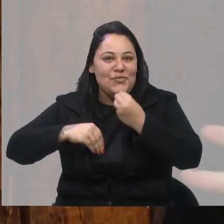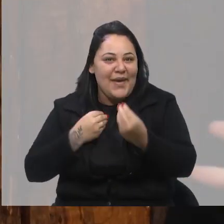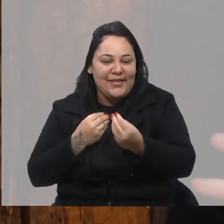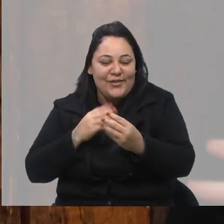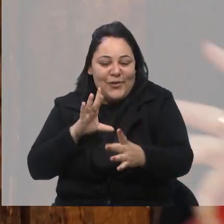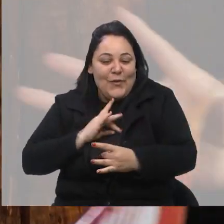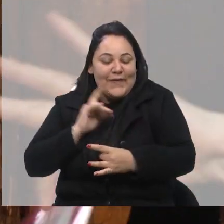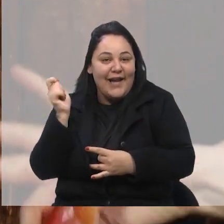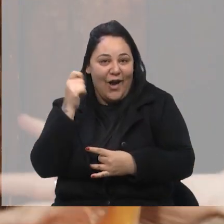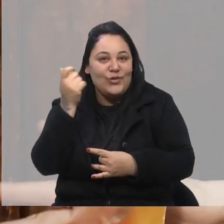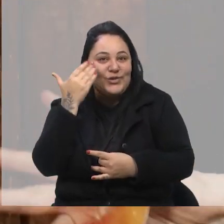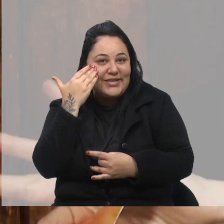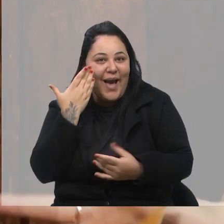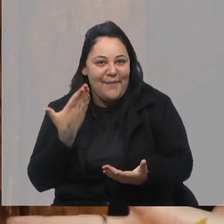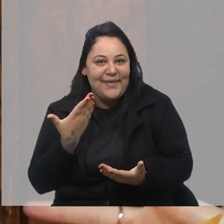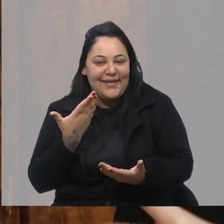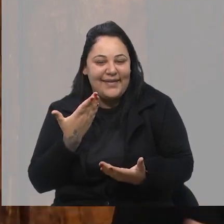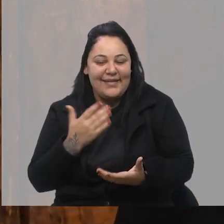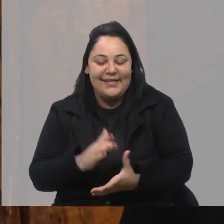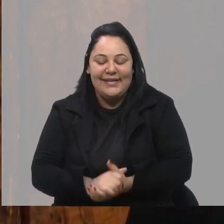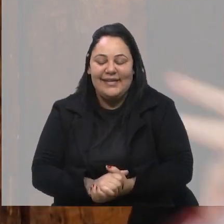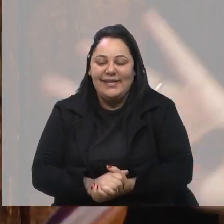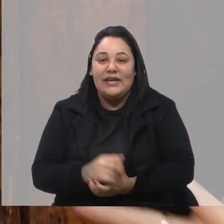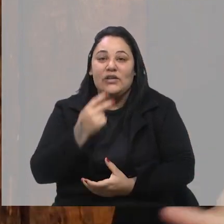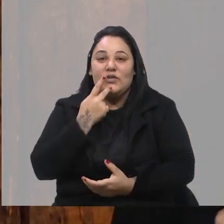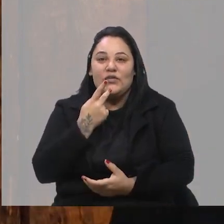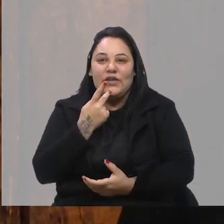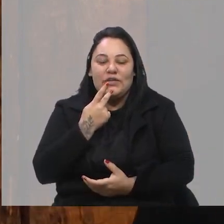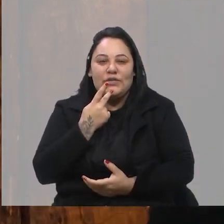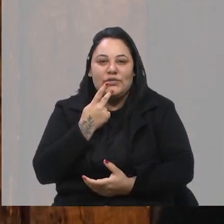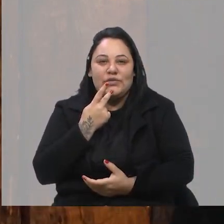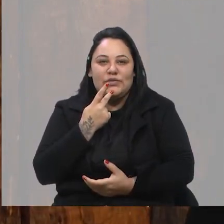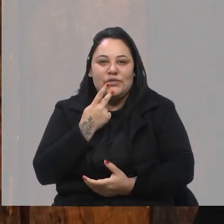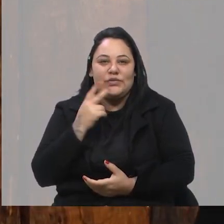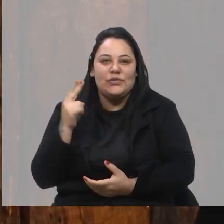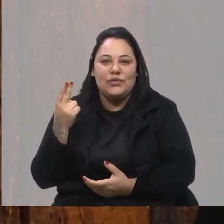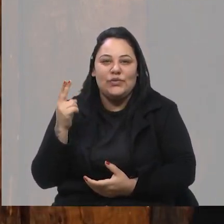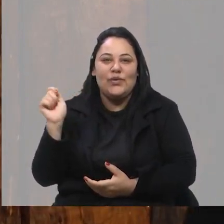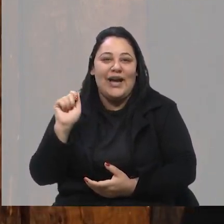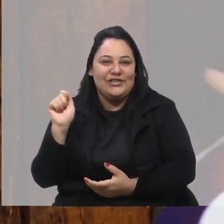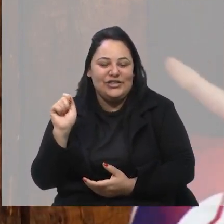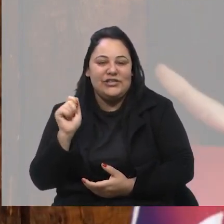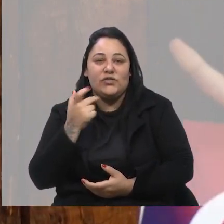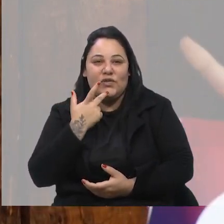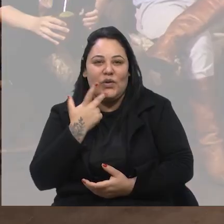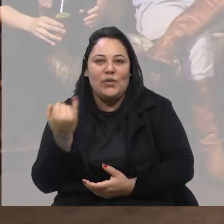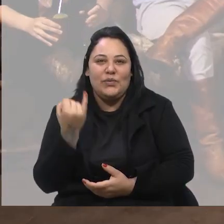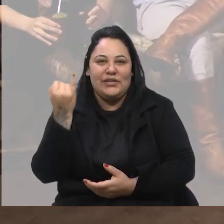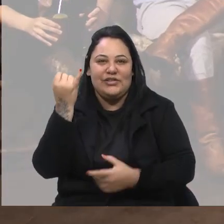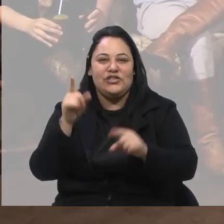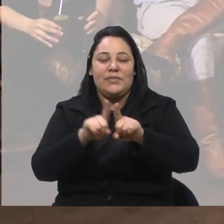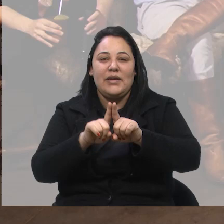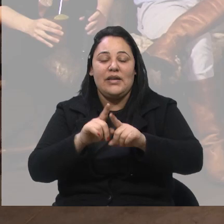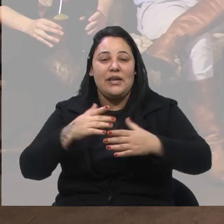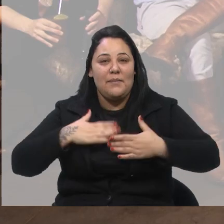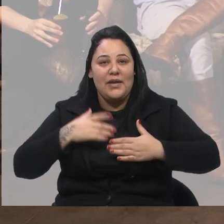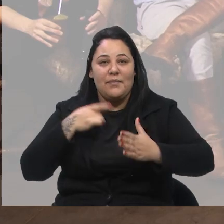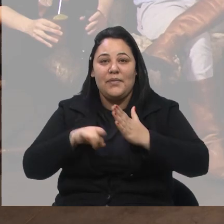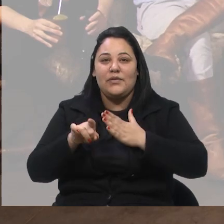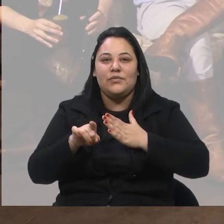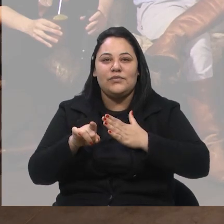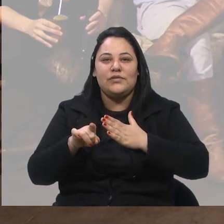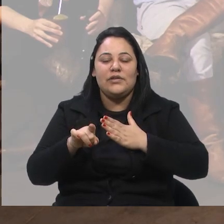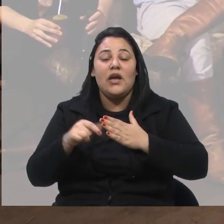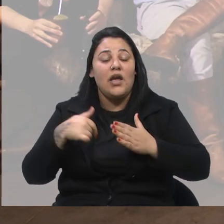O Eduardo, você tocou ali na questão dos hermanos, né? Uruguai, Argentina. A minha pergunta